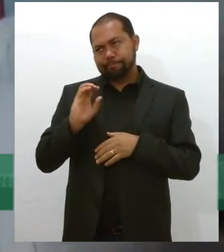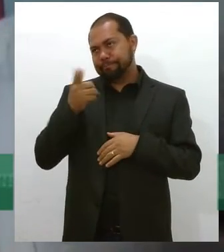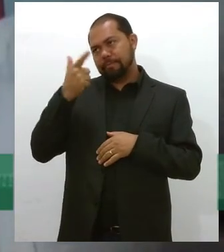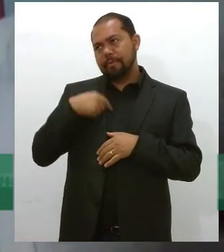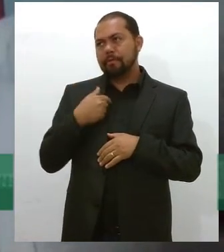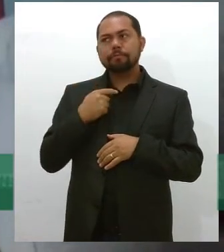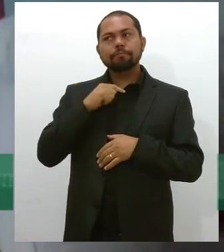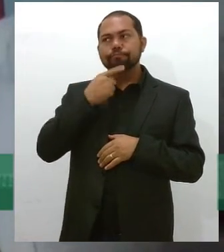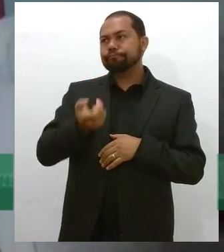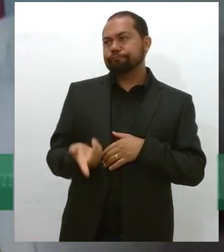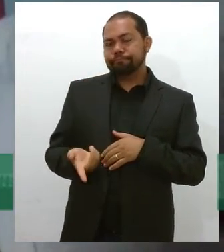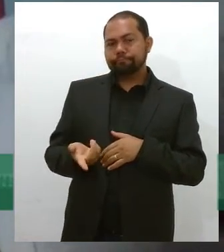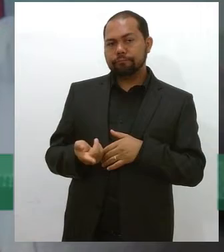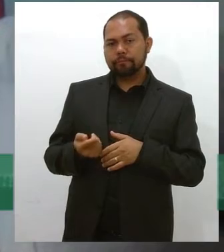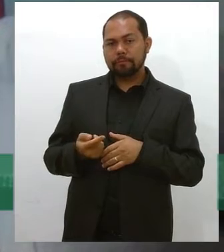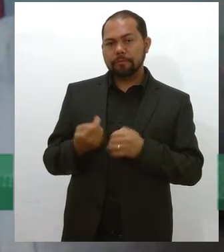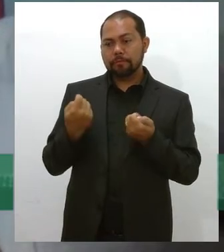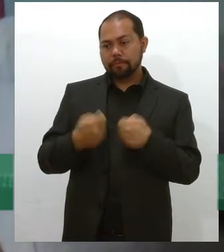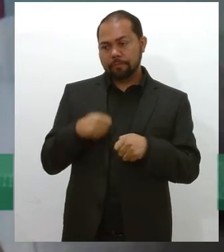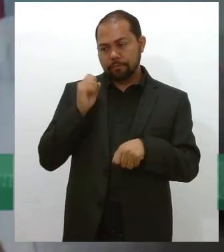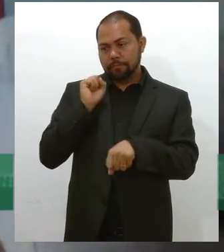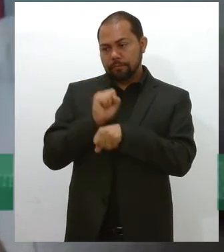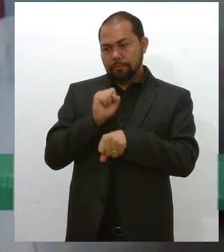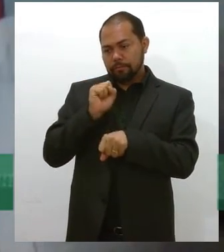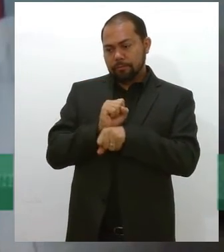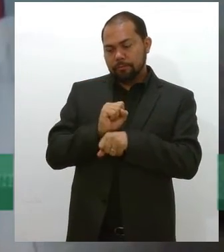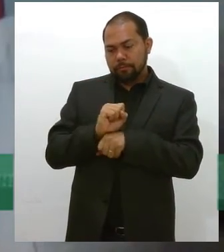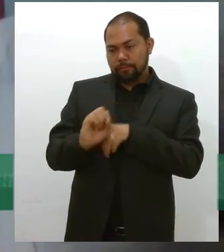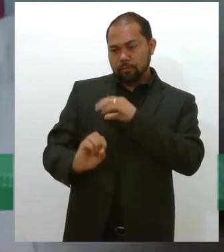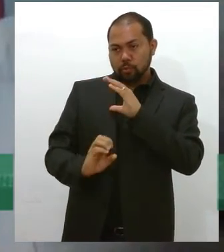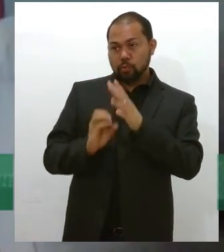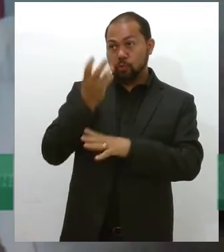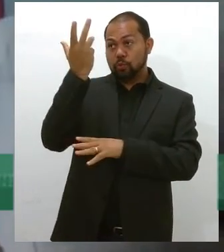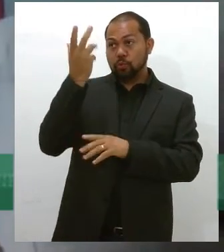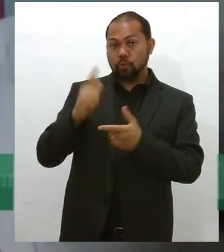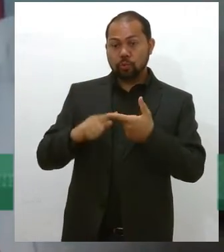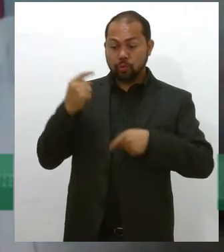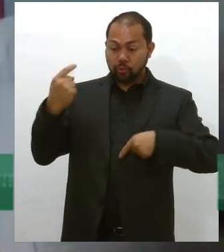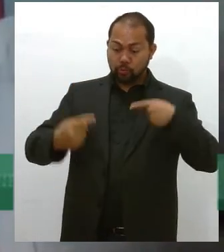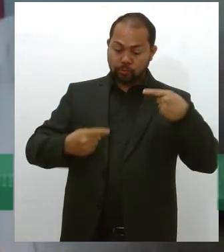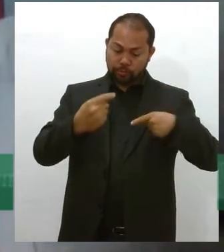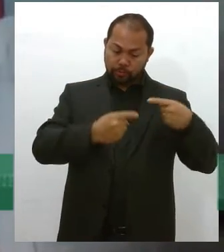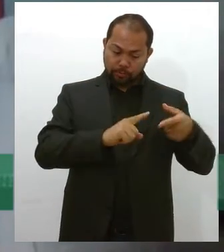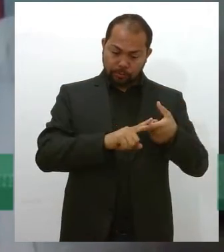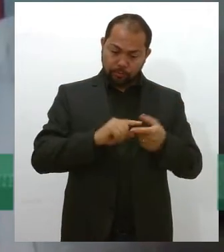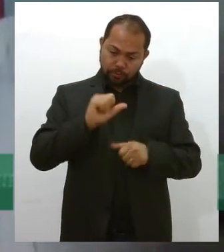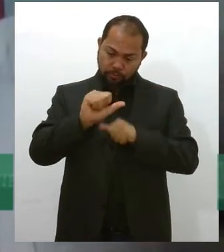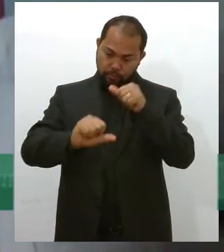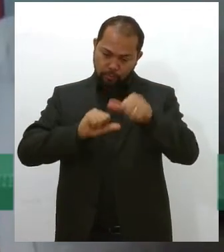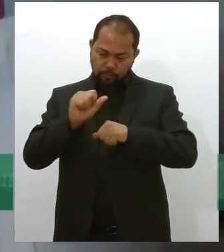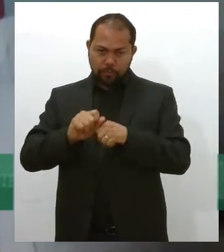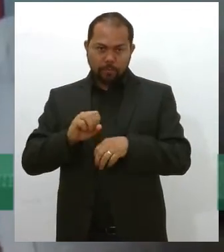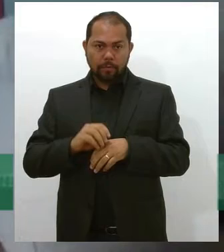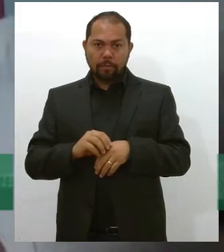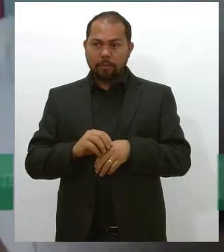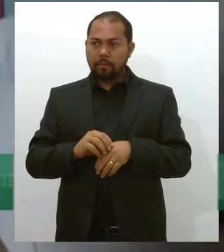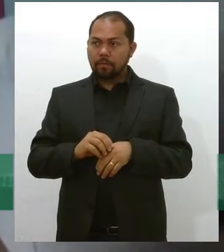esperar os próprios acontecimentos políticos, né? E aí, quando o Dom Pedro decide pela